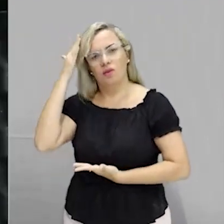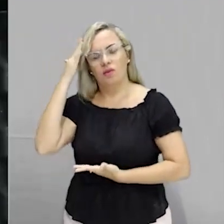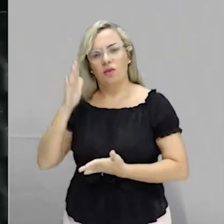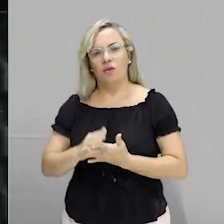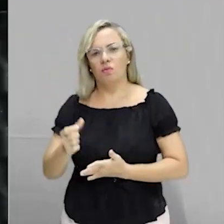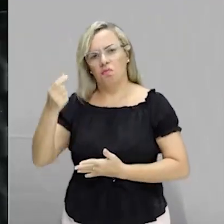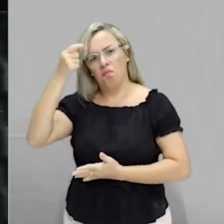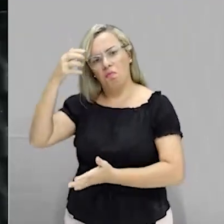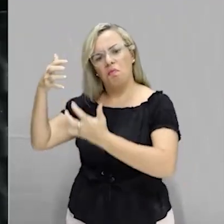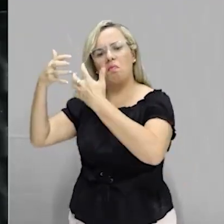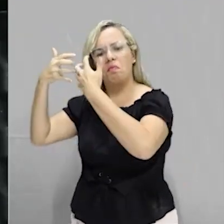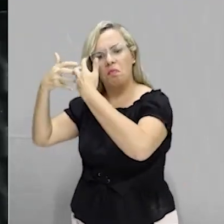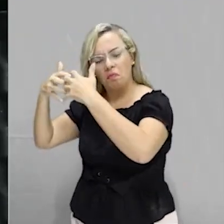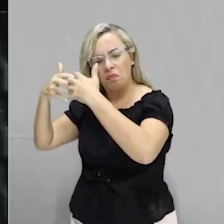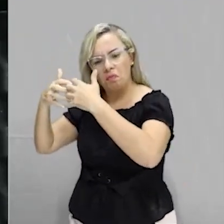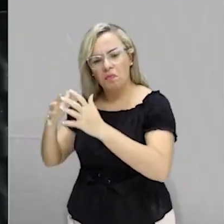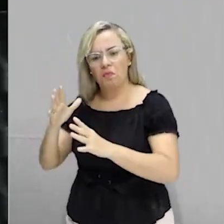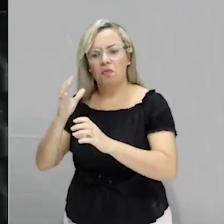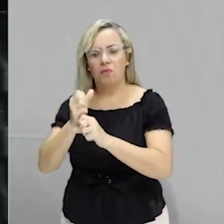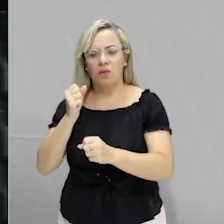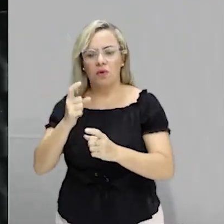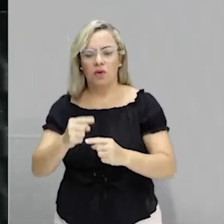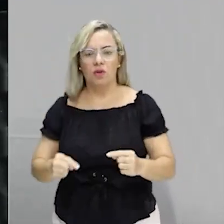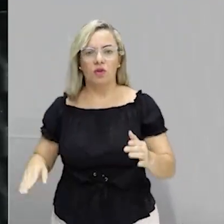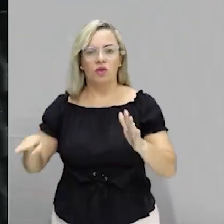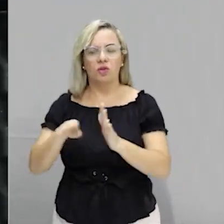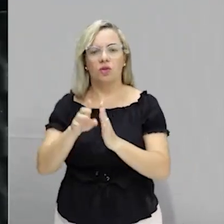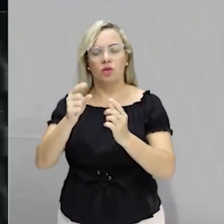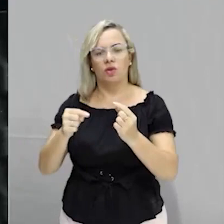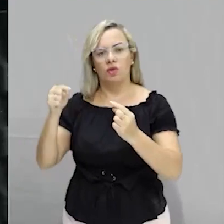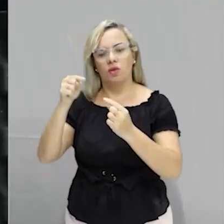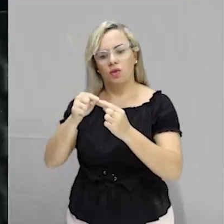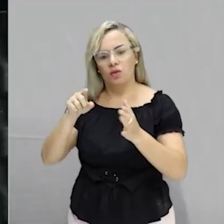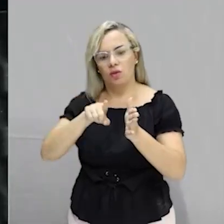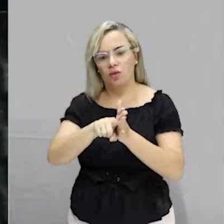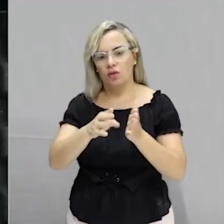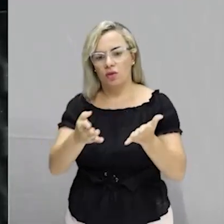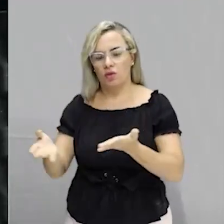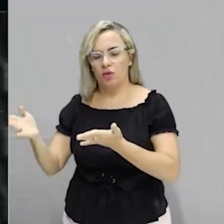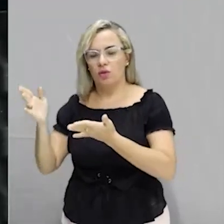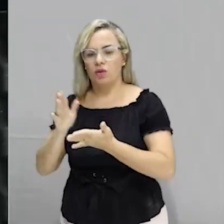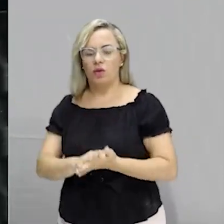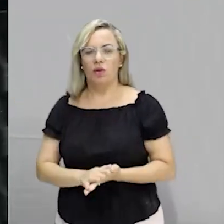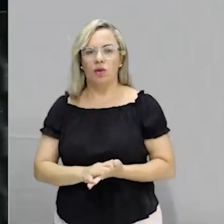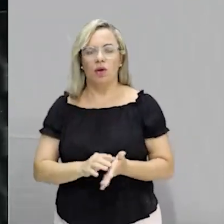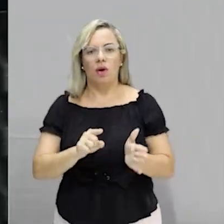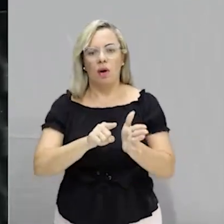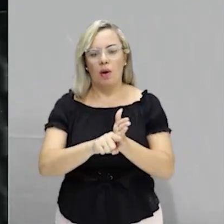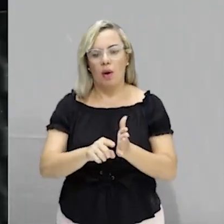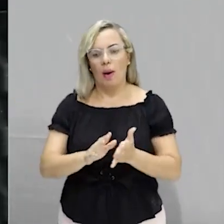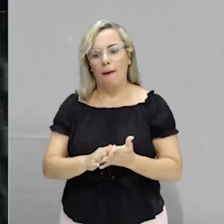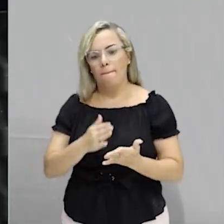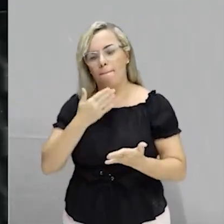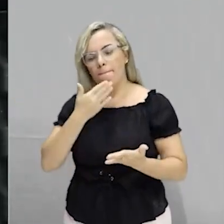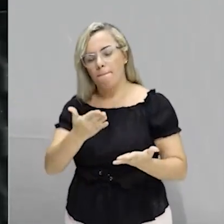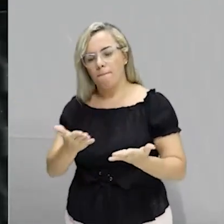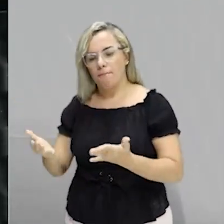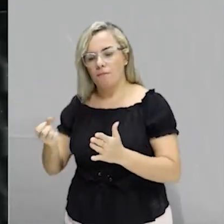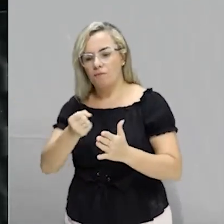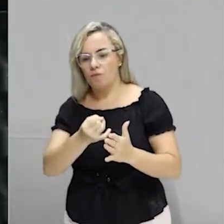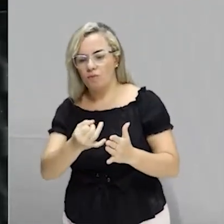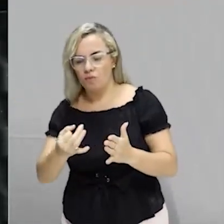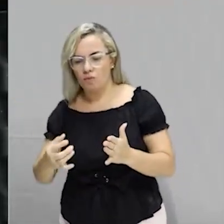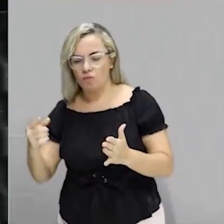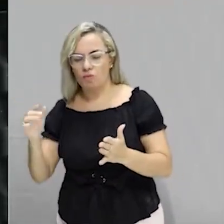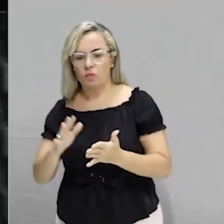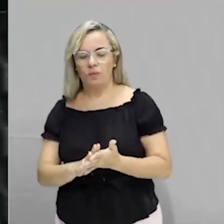raciocínio da coisa, chegou no objetivo da questão, lembrando que nessa questão foi solicitado que nós disséssemos a quantidade de